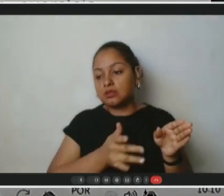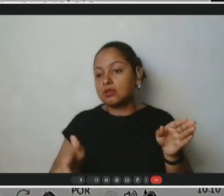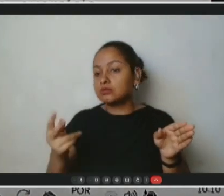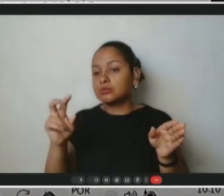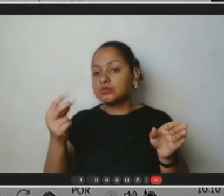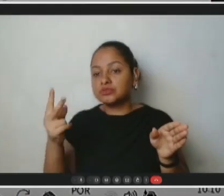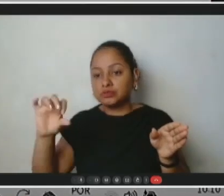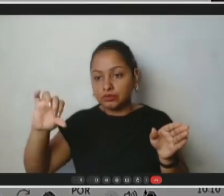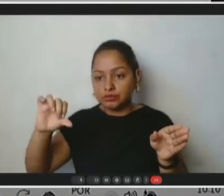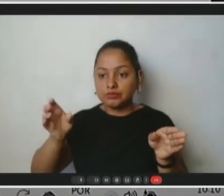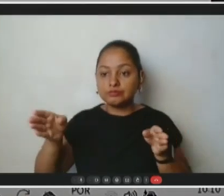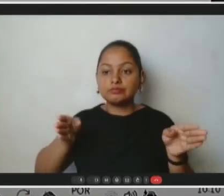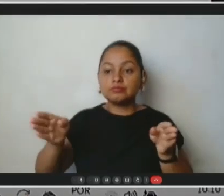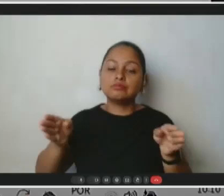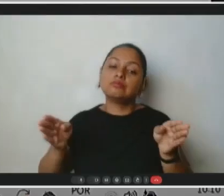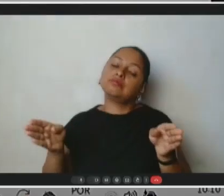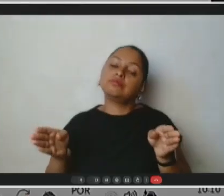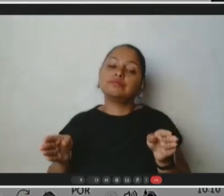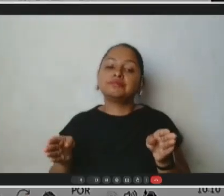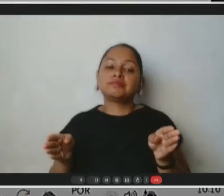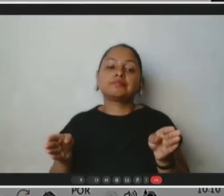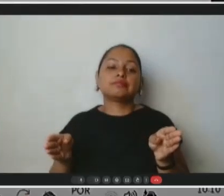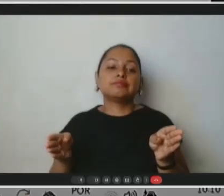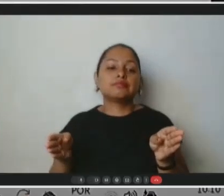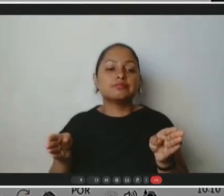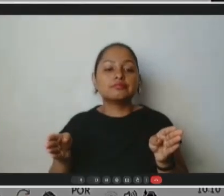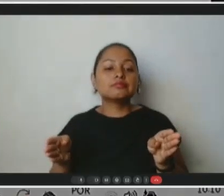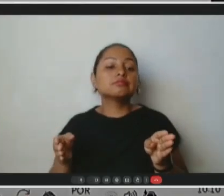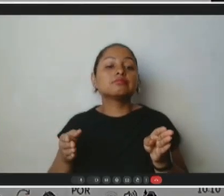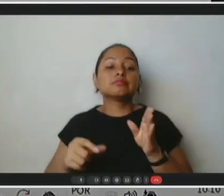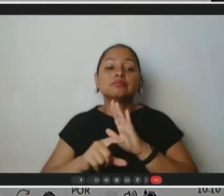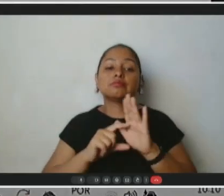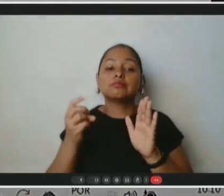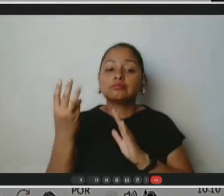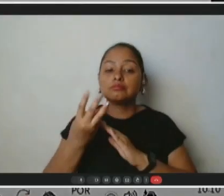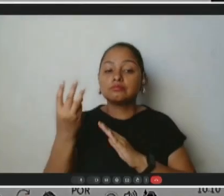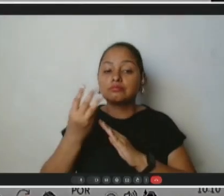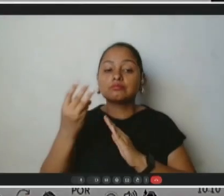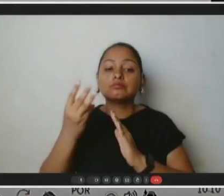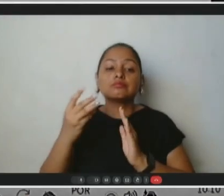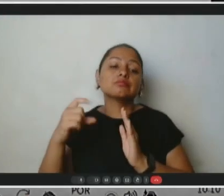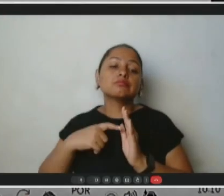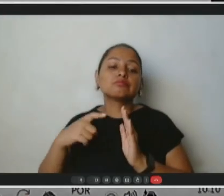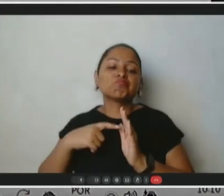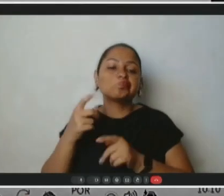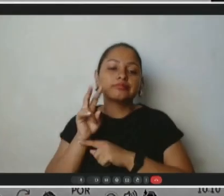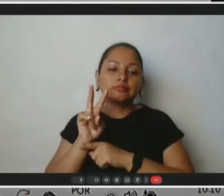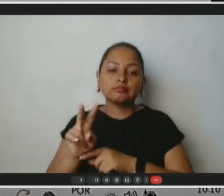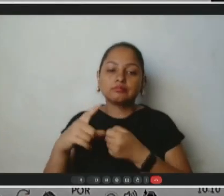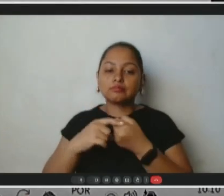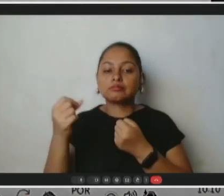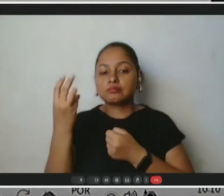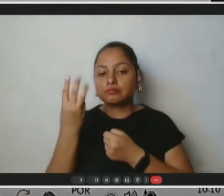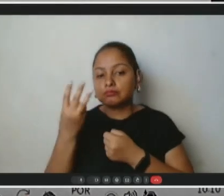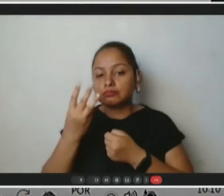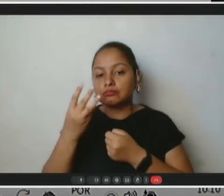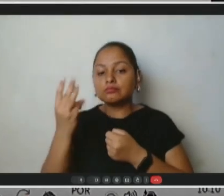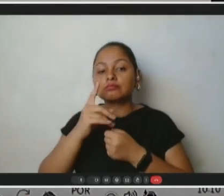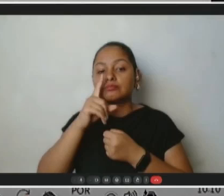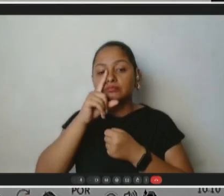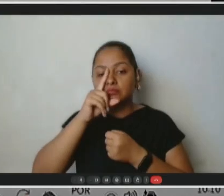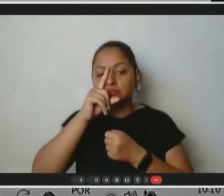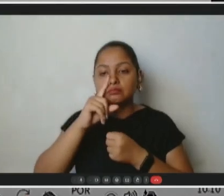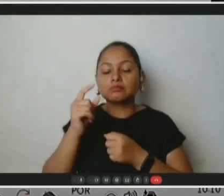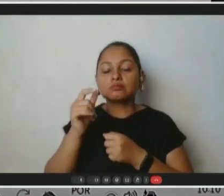alterações. Capítulo 3º. Metas e riscos fiscais. Artigo 3º. Os riscos fiscais estão definidos em